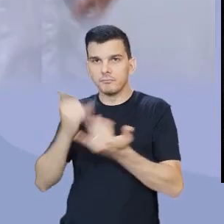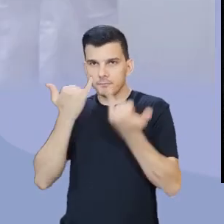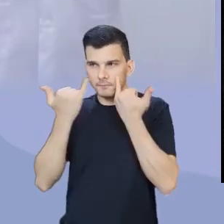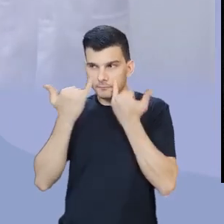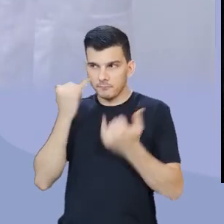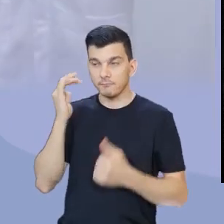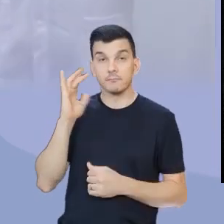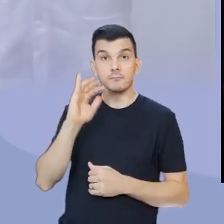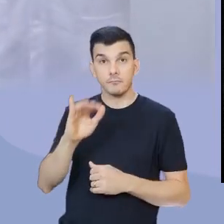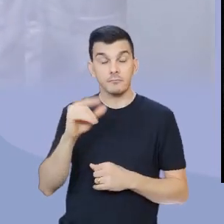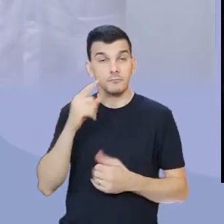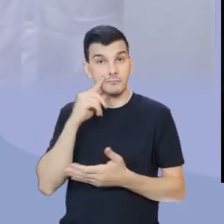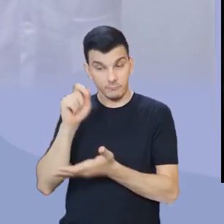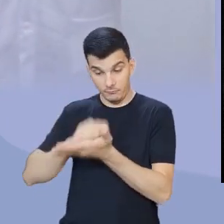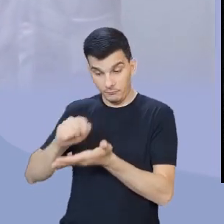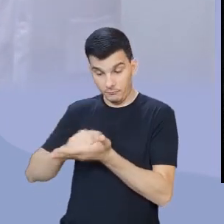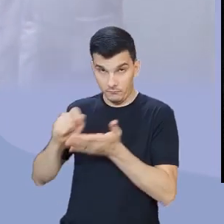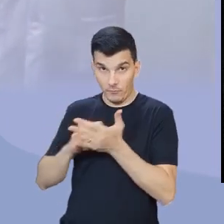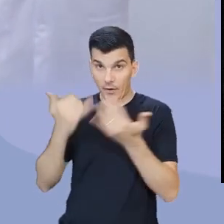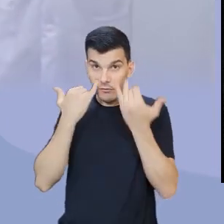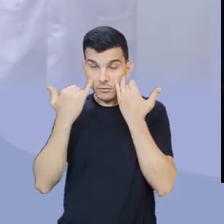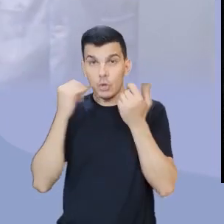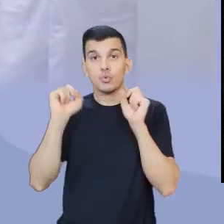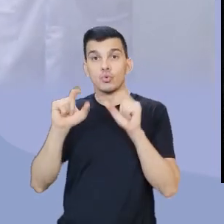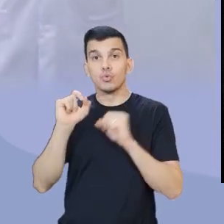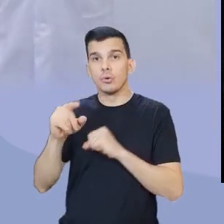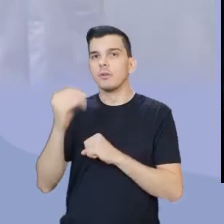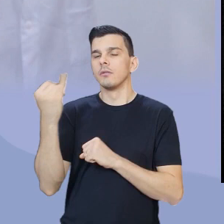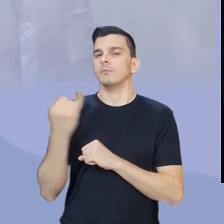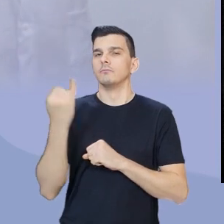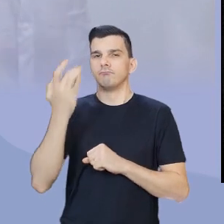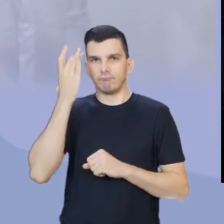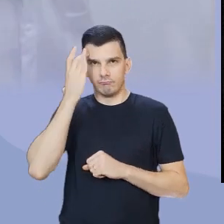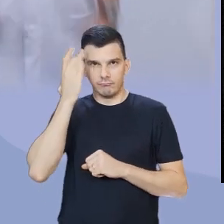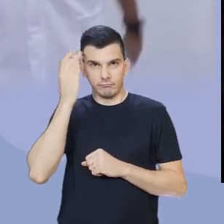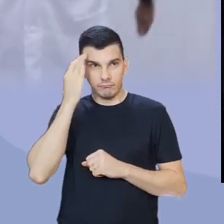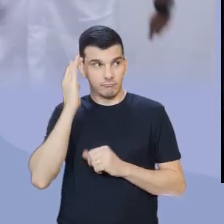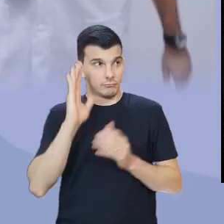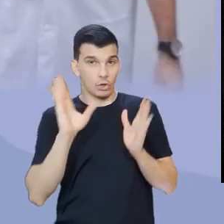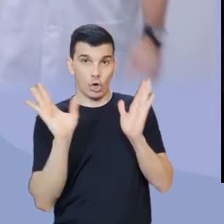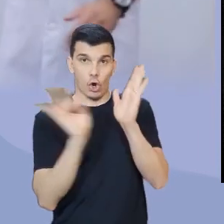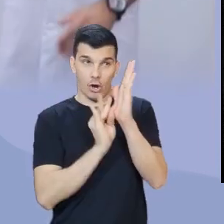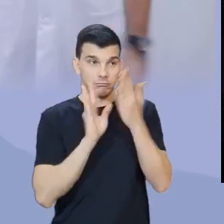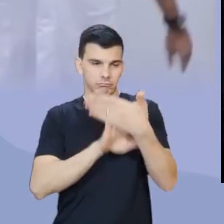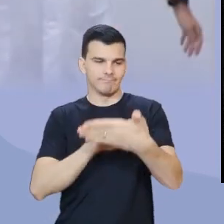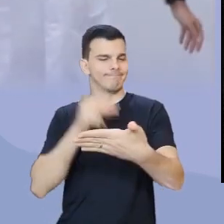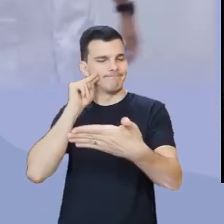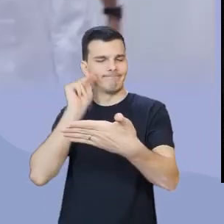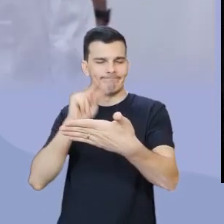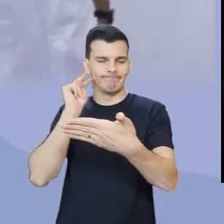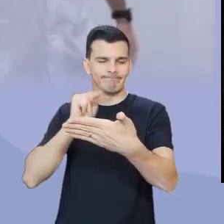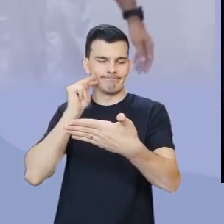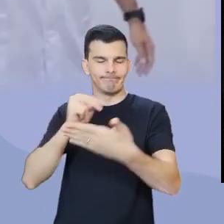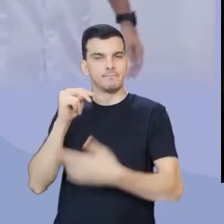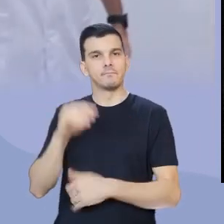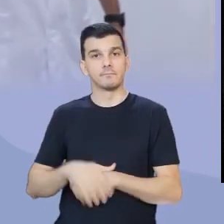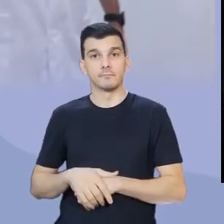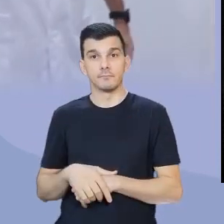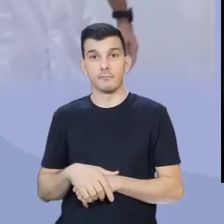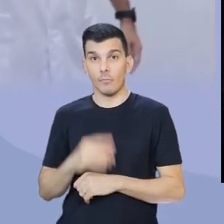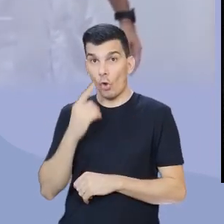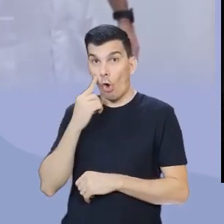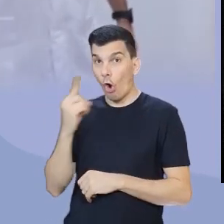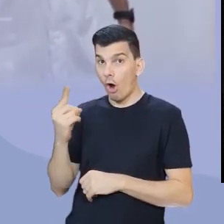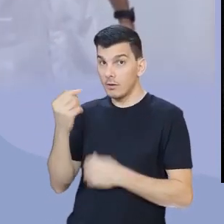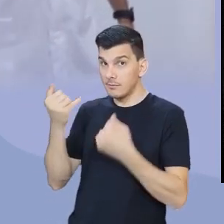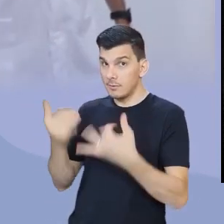para você. Só você anotar aí no seu caderno, depois faz o cartaz sagaz legal, cola na parede do seu quarto. A tangente é igual ao cateto